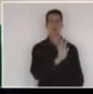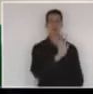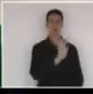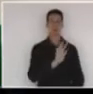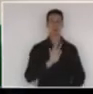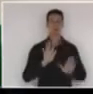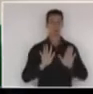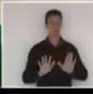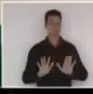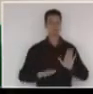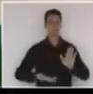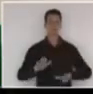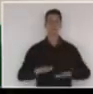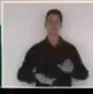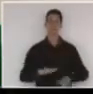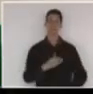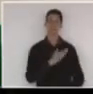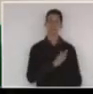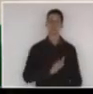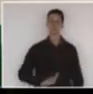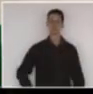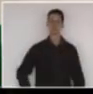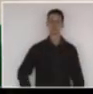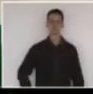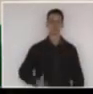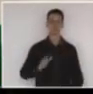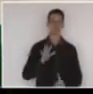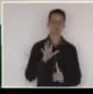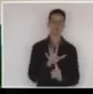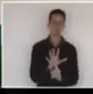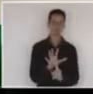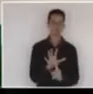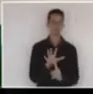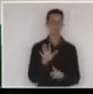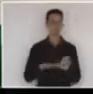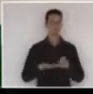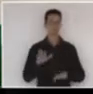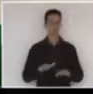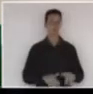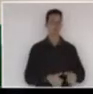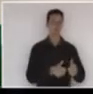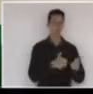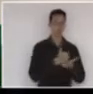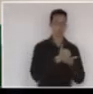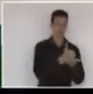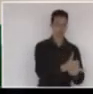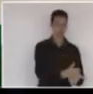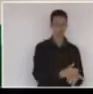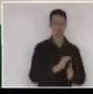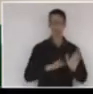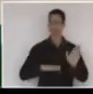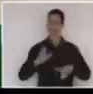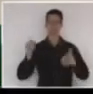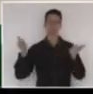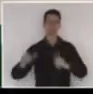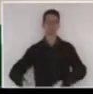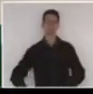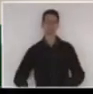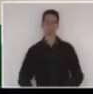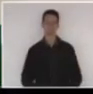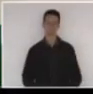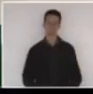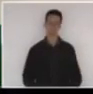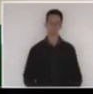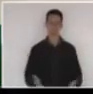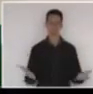mercado ele pode tanto agir para o bem quanto para o mal ora nós vivemos esse ano a